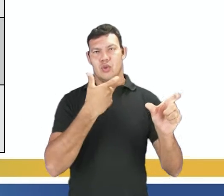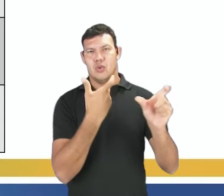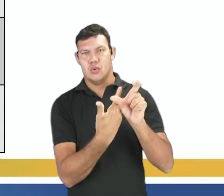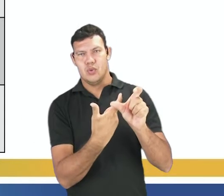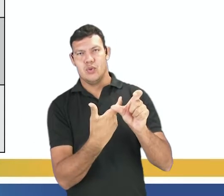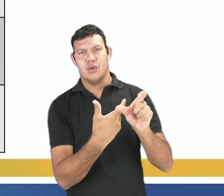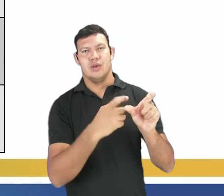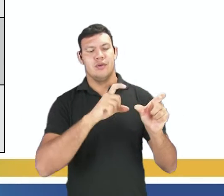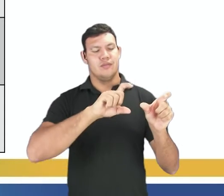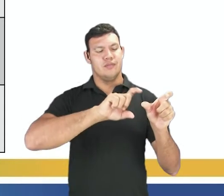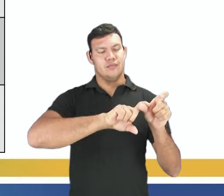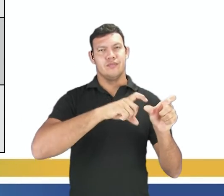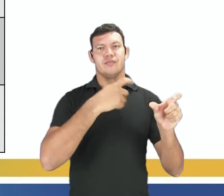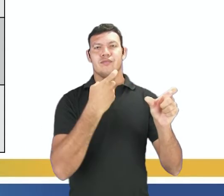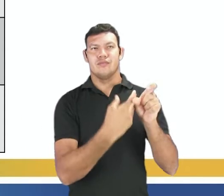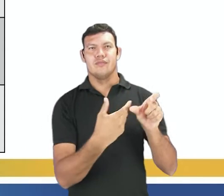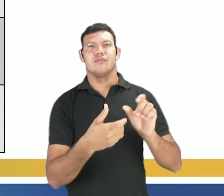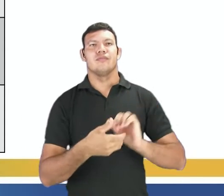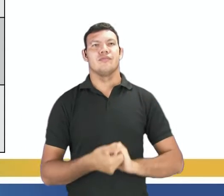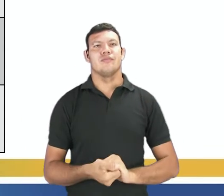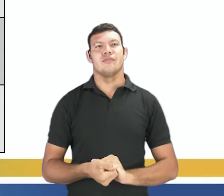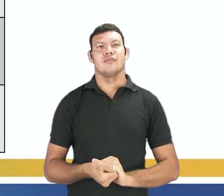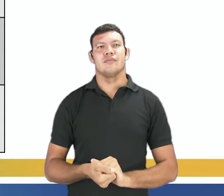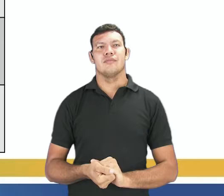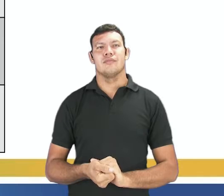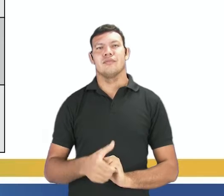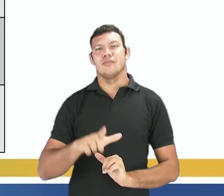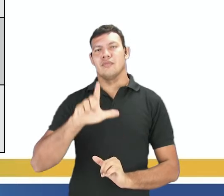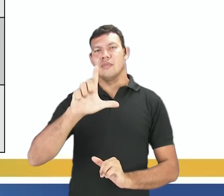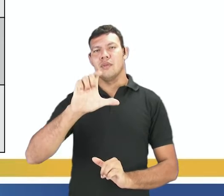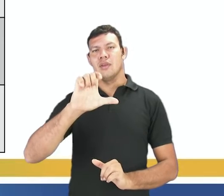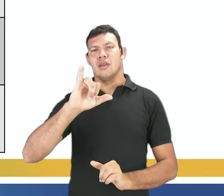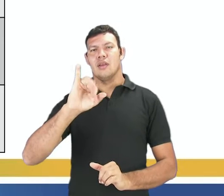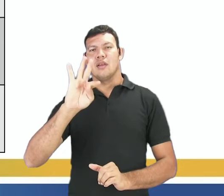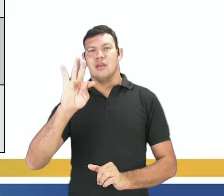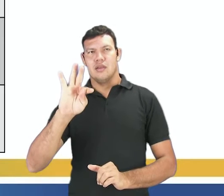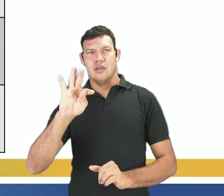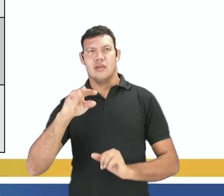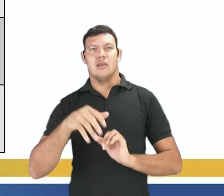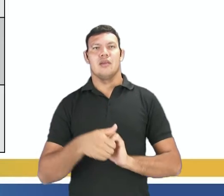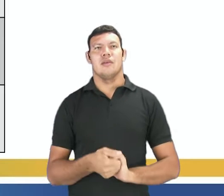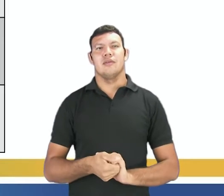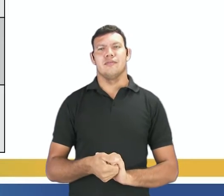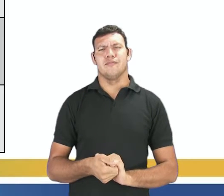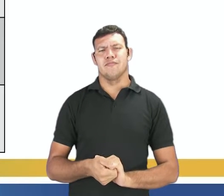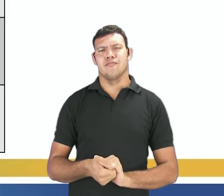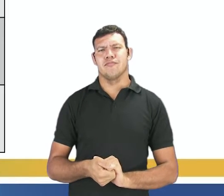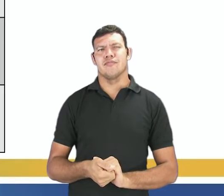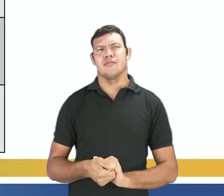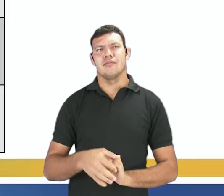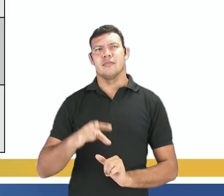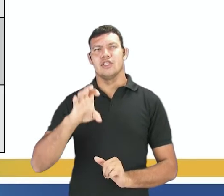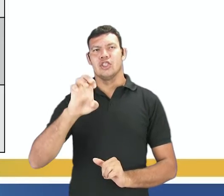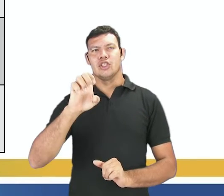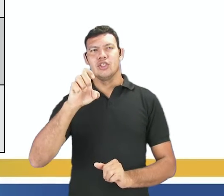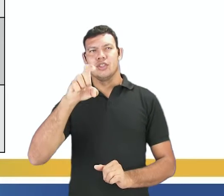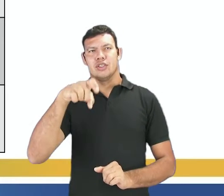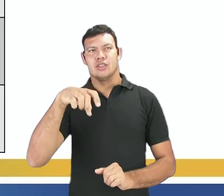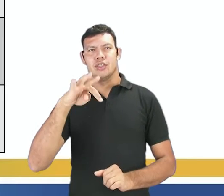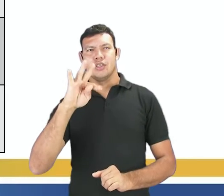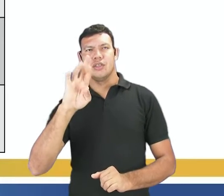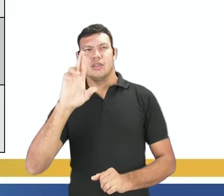Lit, que quer dizer alguma coisa que é muito boa, vem da palavra elite. Extra, quando uma pessoa é exagerada. E salty, quando alguém